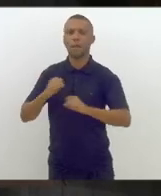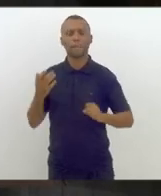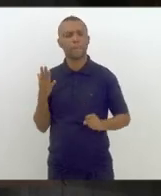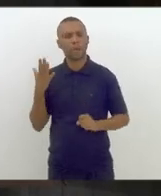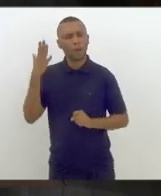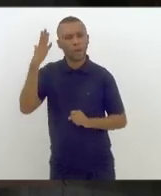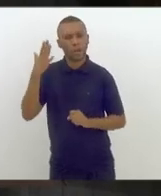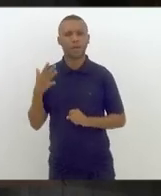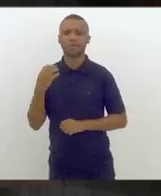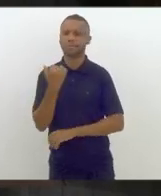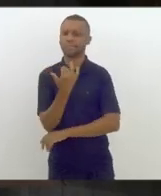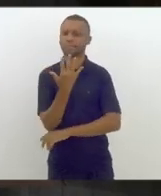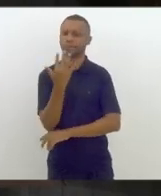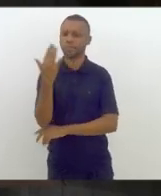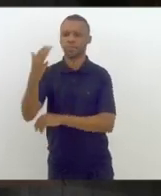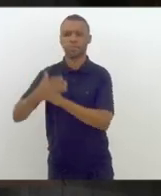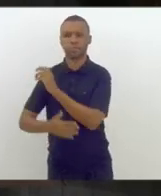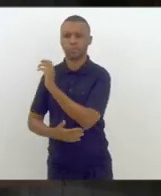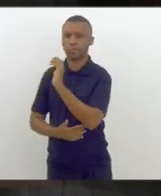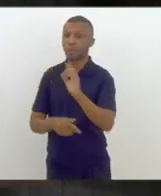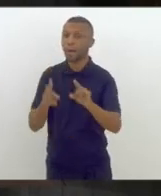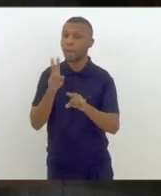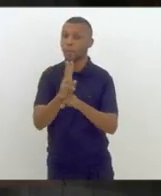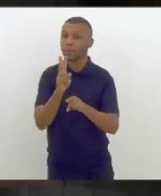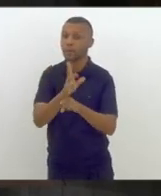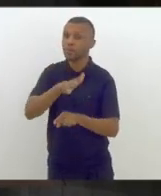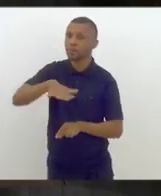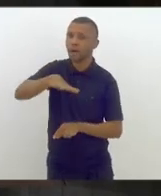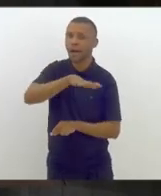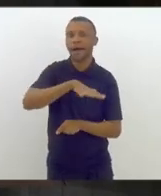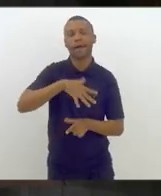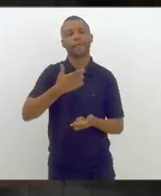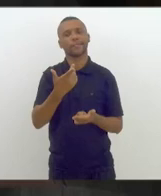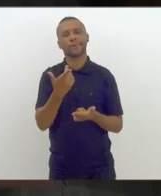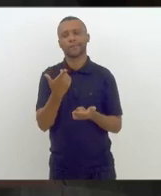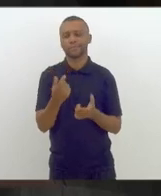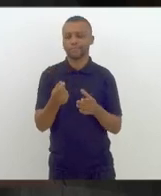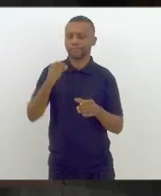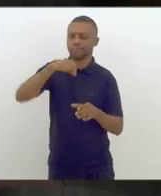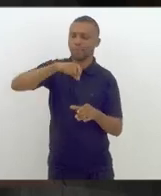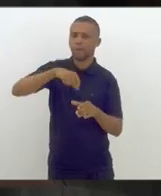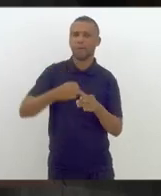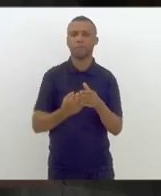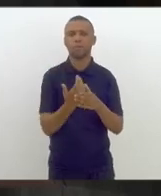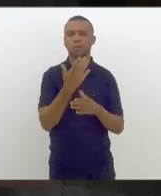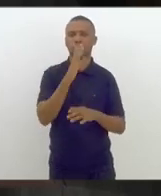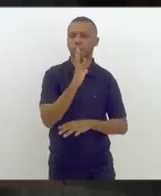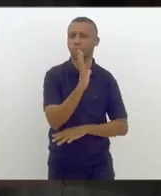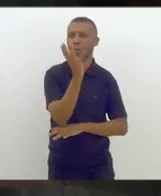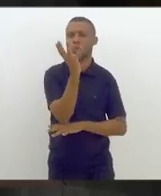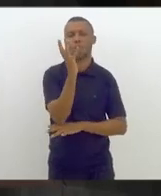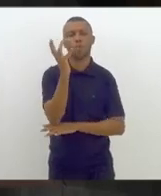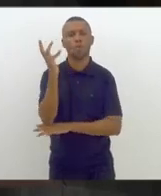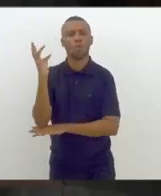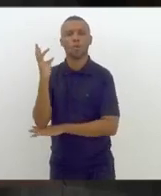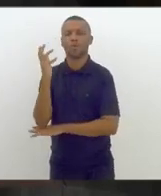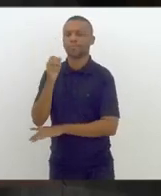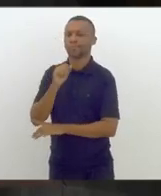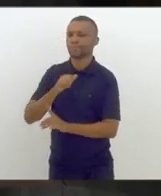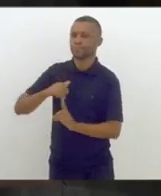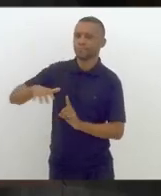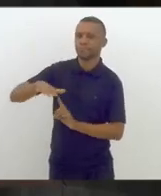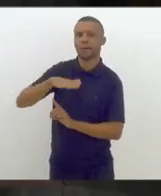meio ambiente, na proteção das nossas áreas verdes, na ressignificação das nossas cidades como espaços ambientalmente